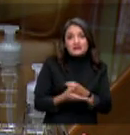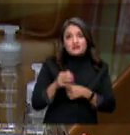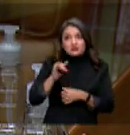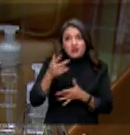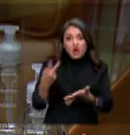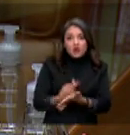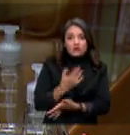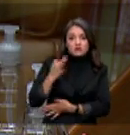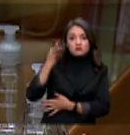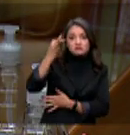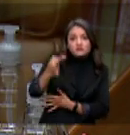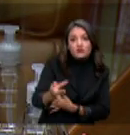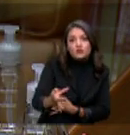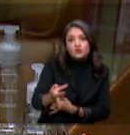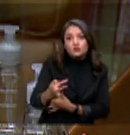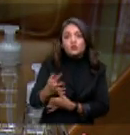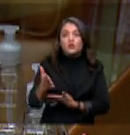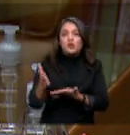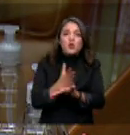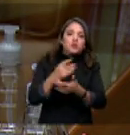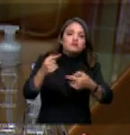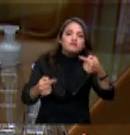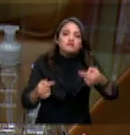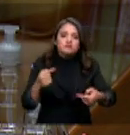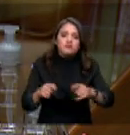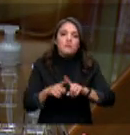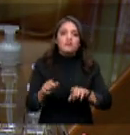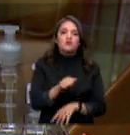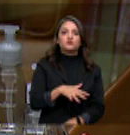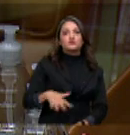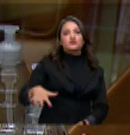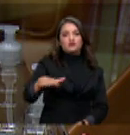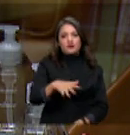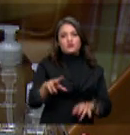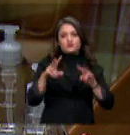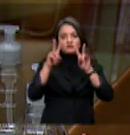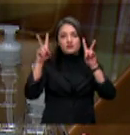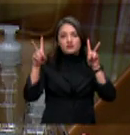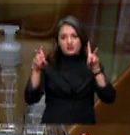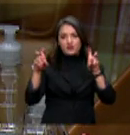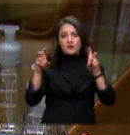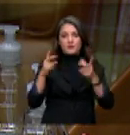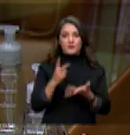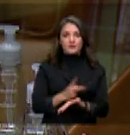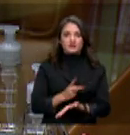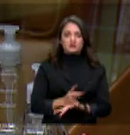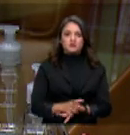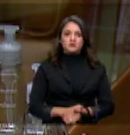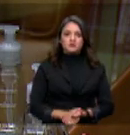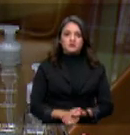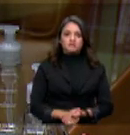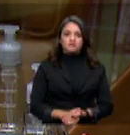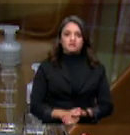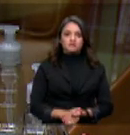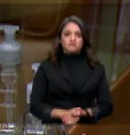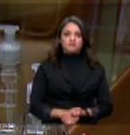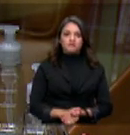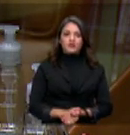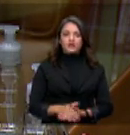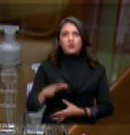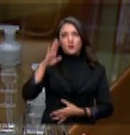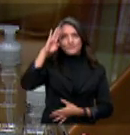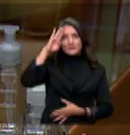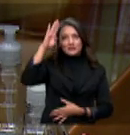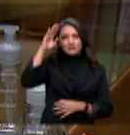caso específico dos motoristas, mas de uma forma geral sobre a matéria. No mérito, senhor presidente,